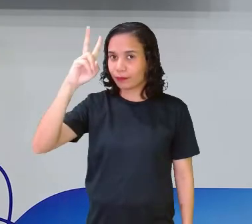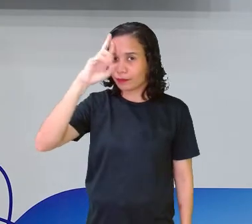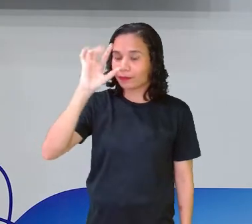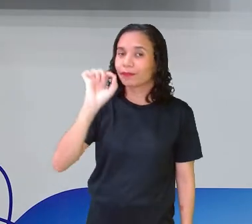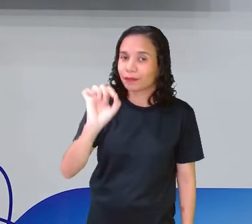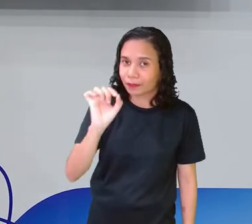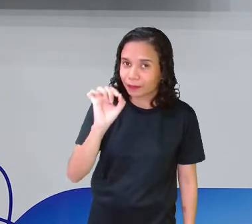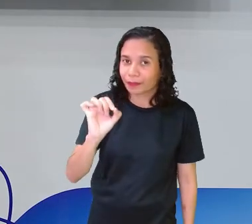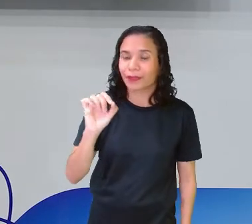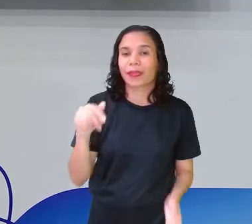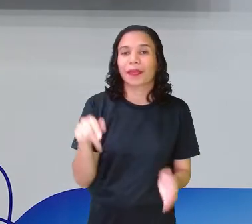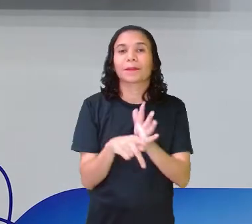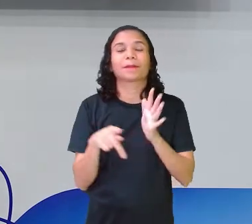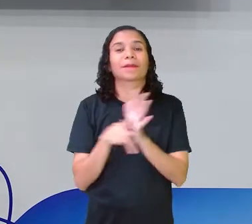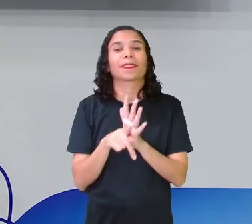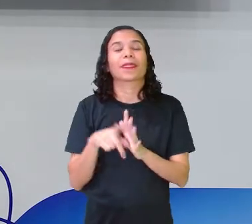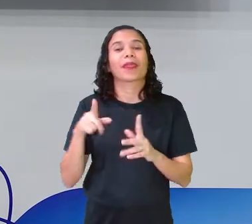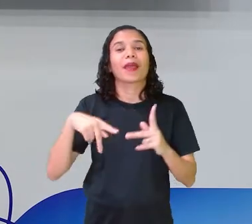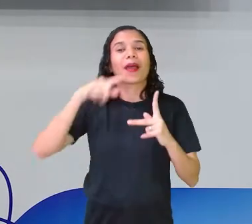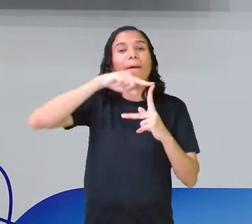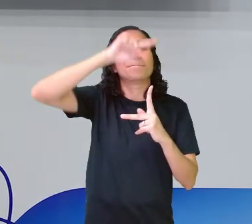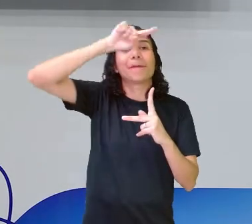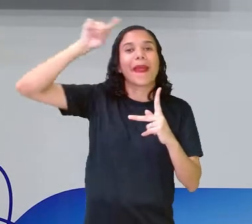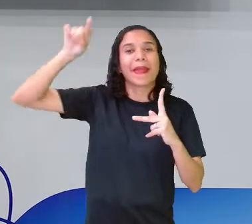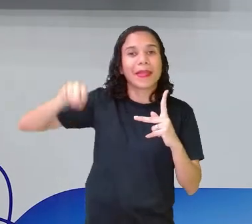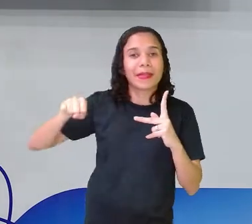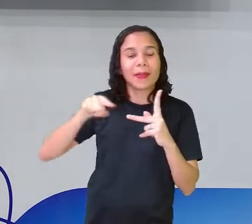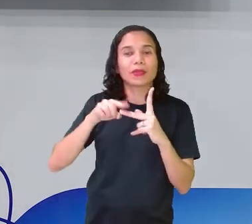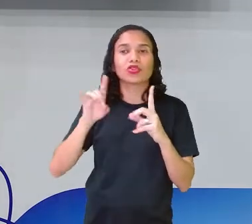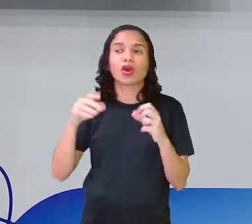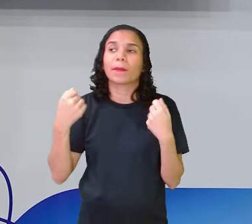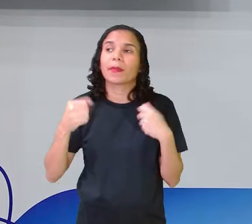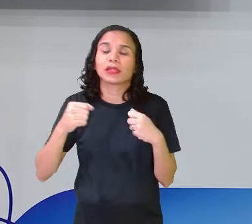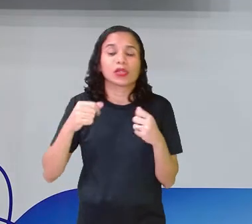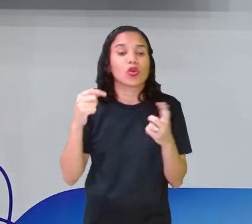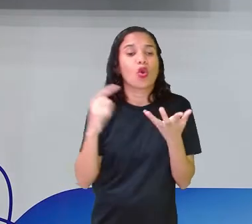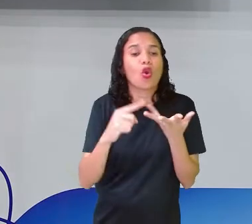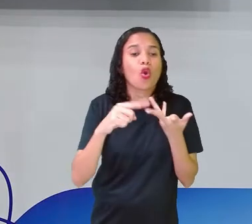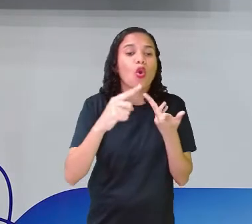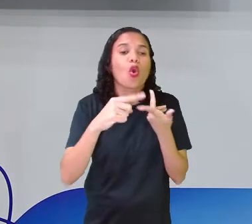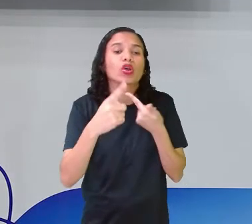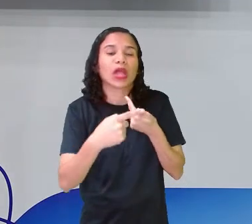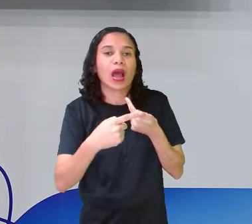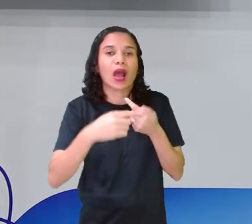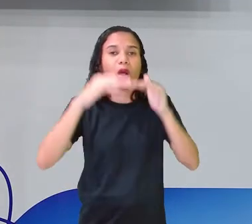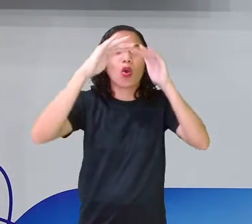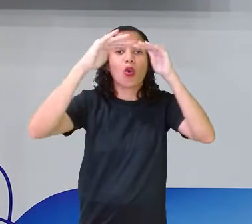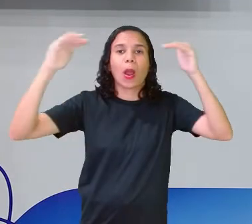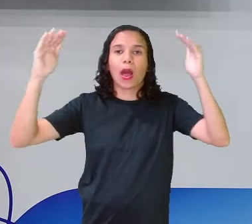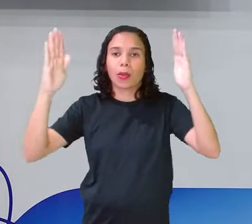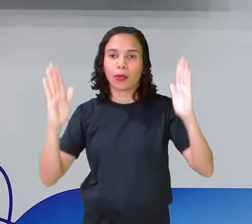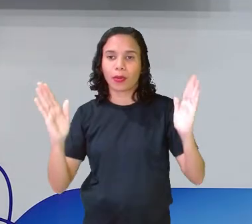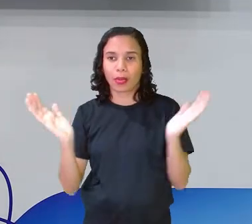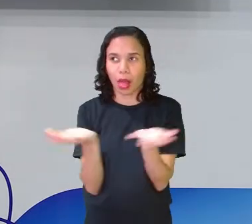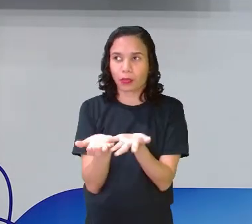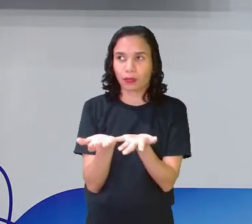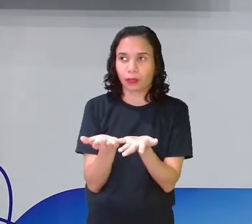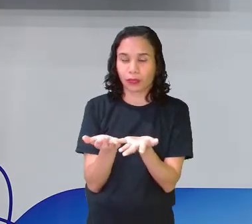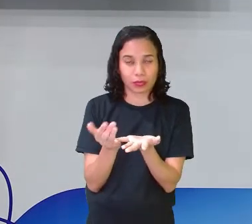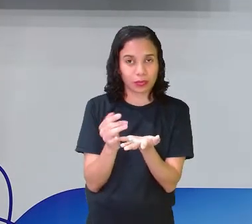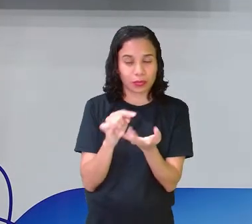Lembra que perímetro é o contorno, então eu só conto essa parte dos lados aqui. É como se aqui